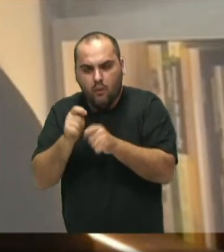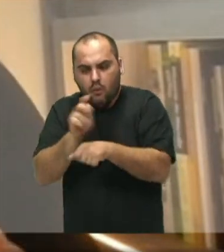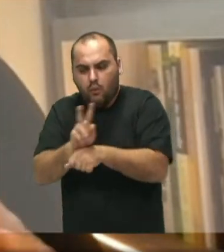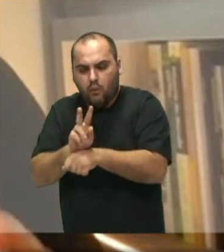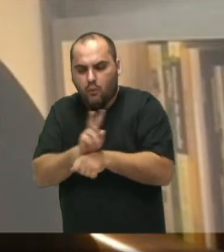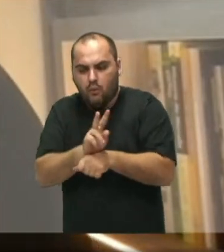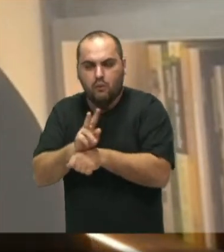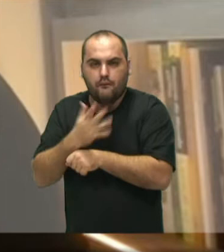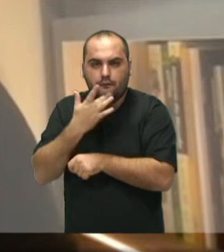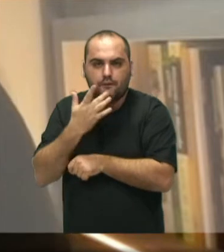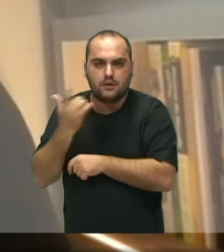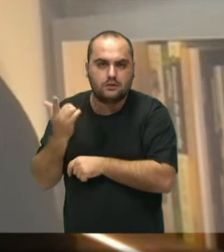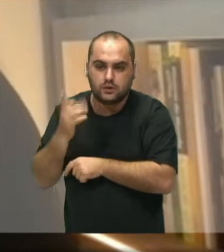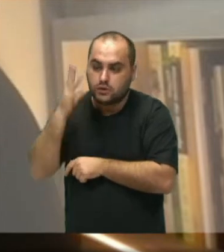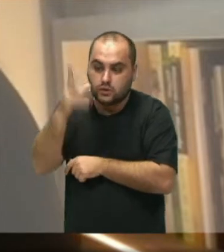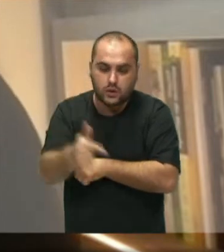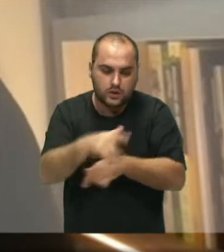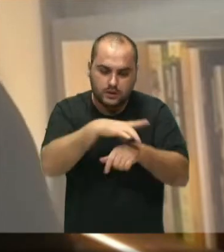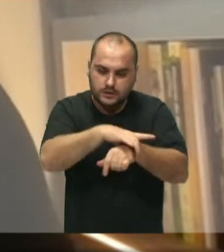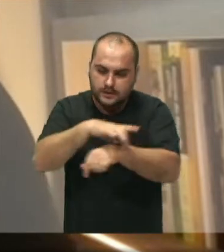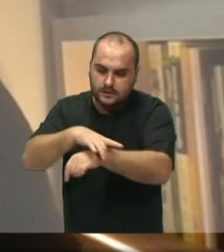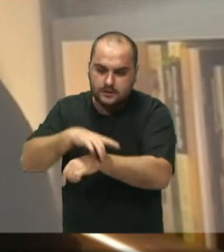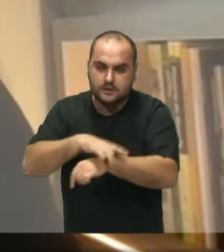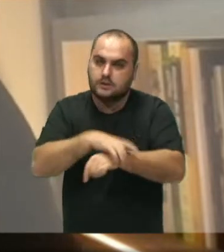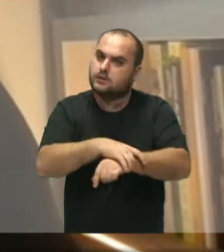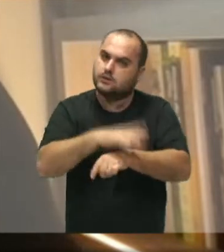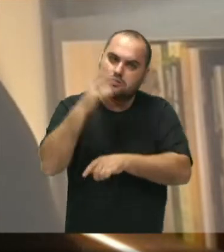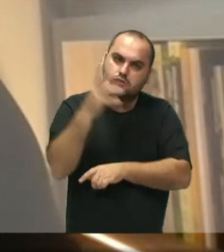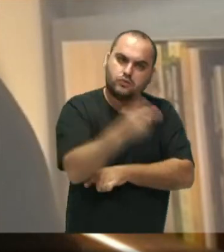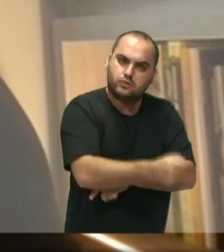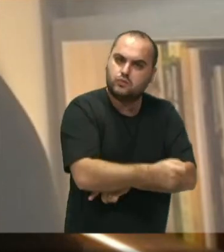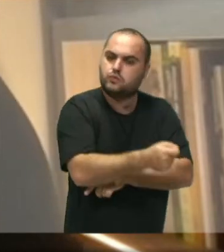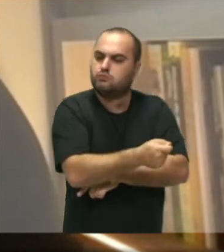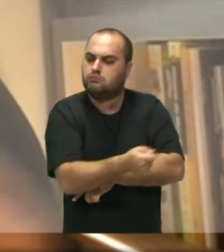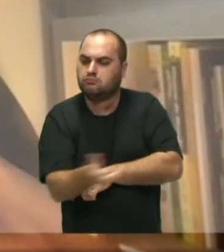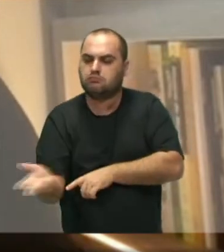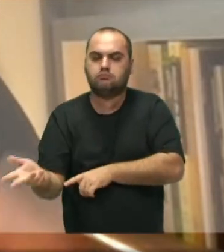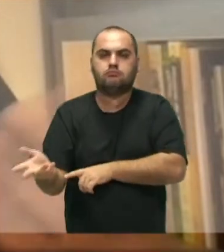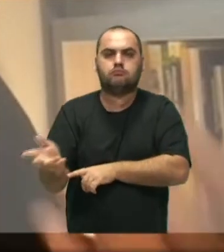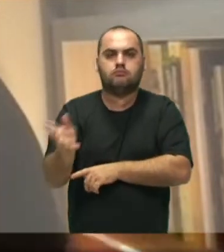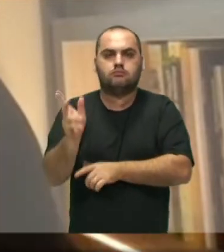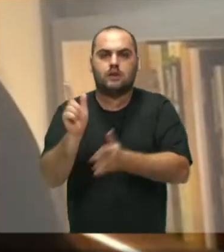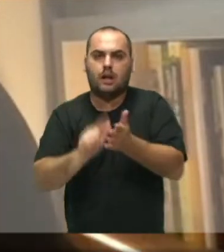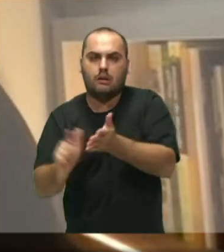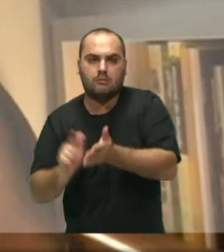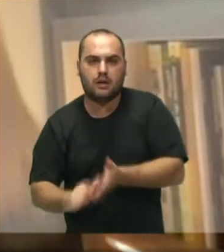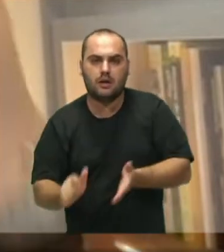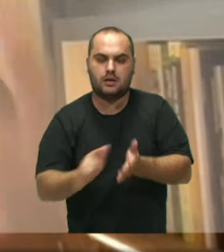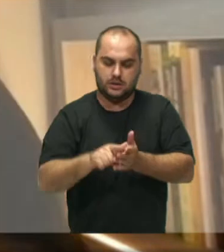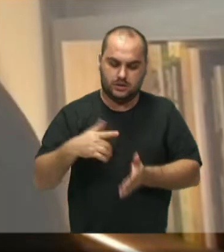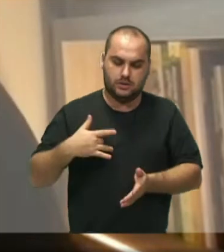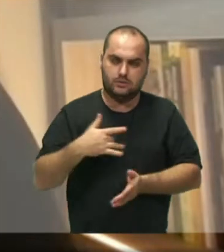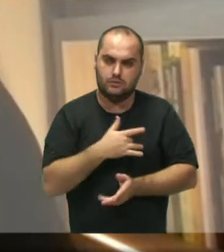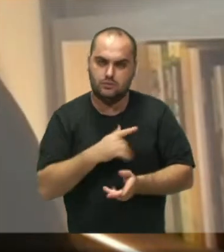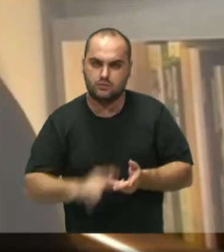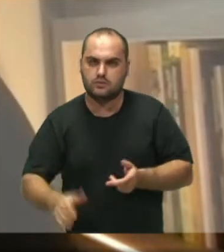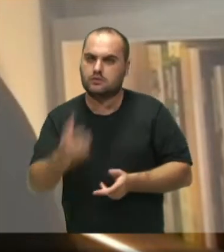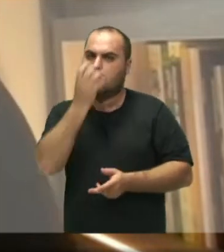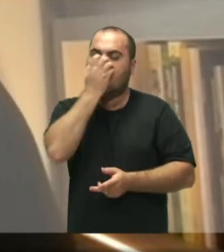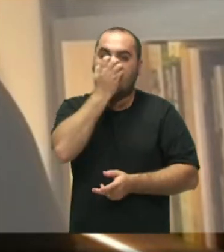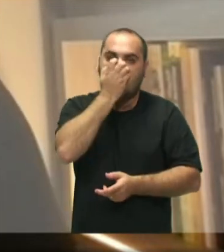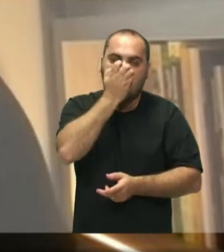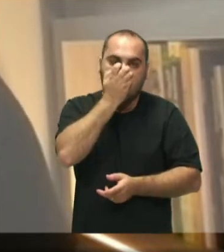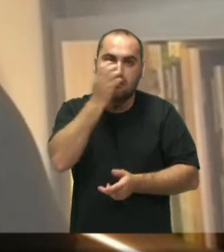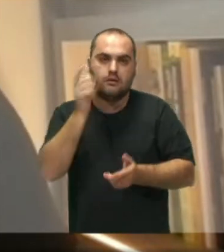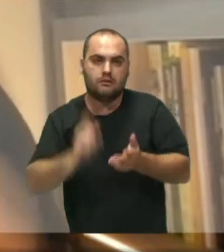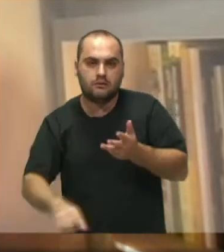com todas as medidas de segurança com todas as medidas de higiene de saúde uso de focinheira